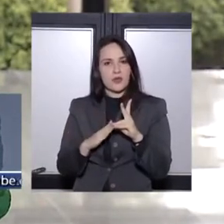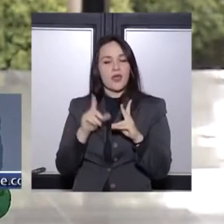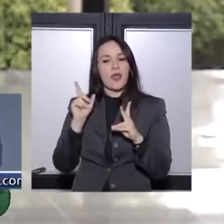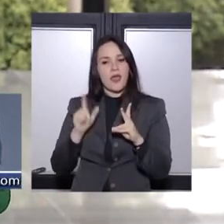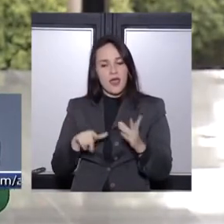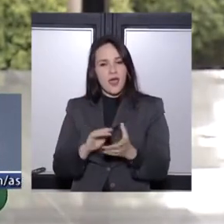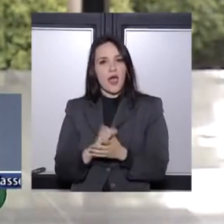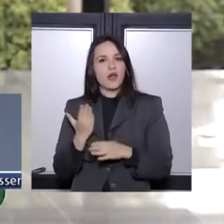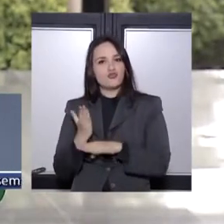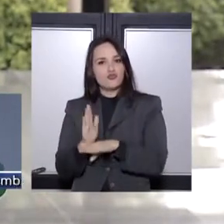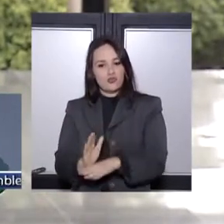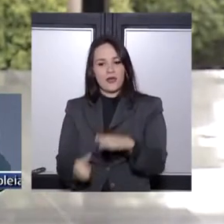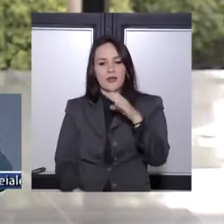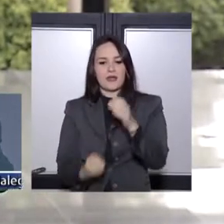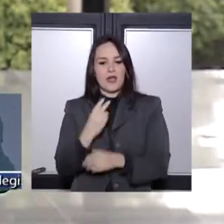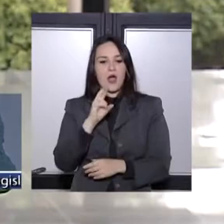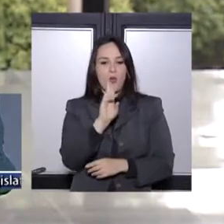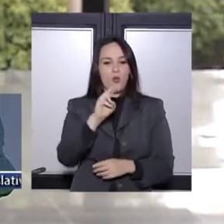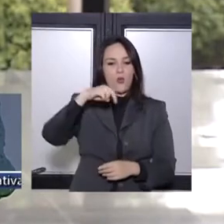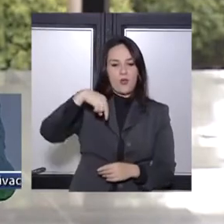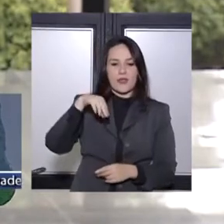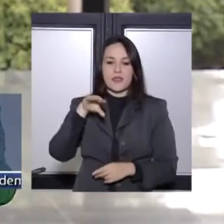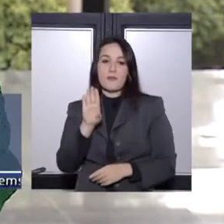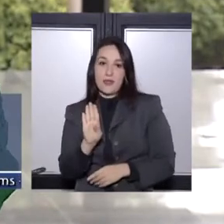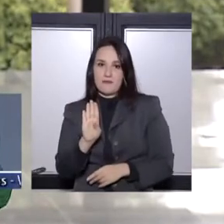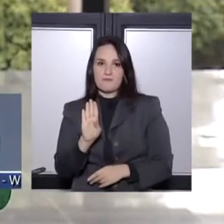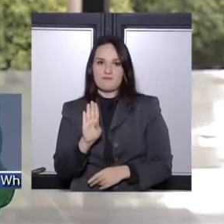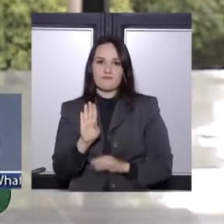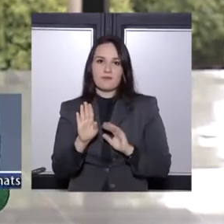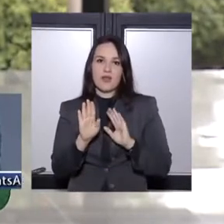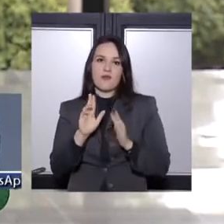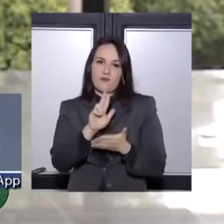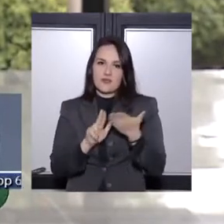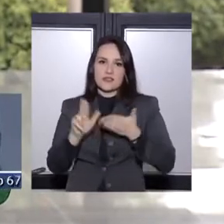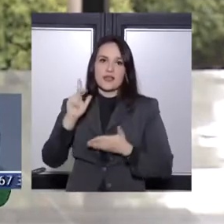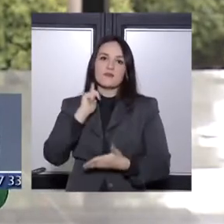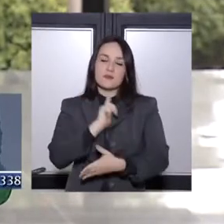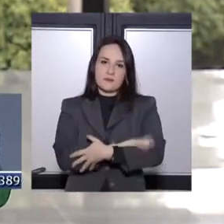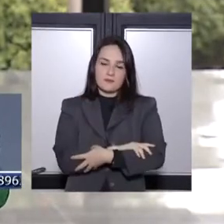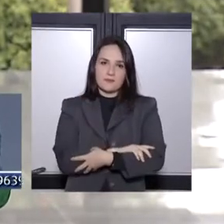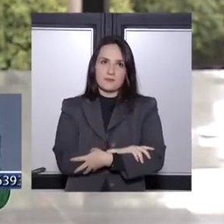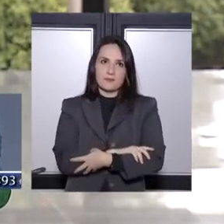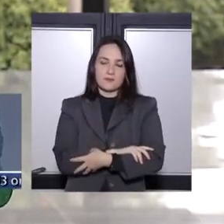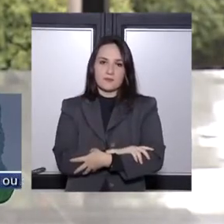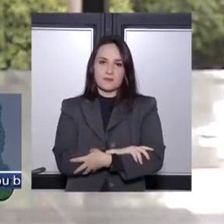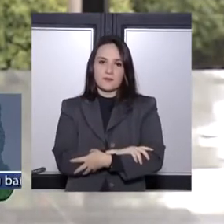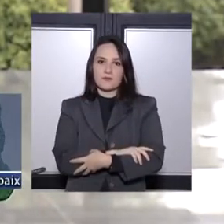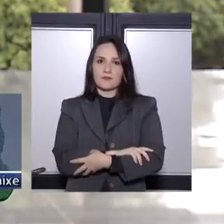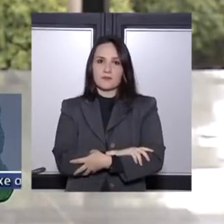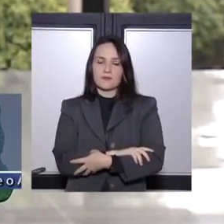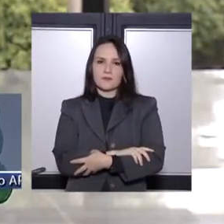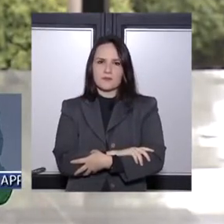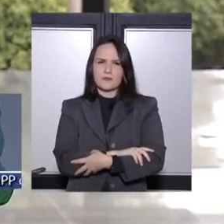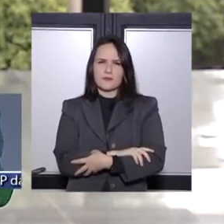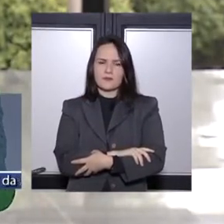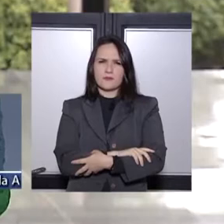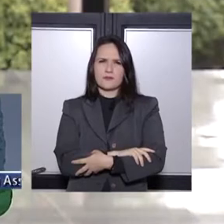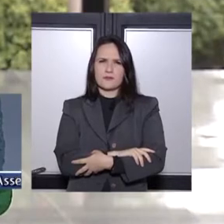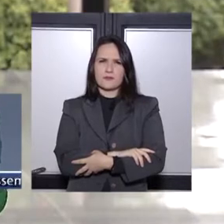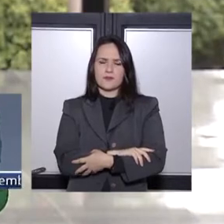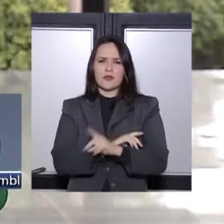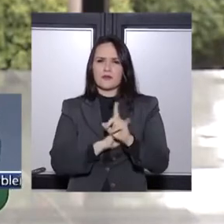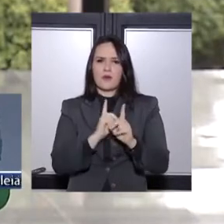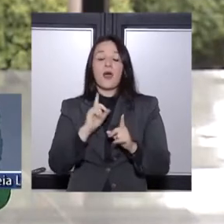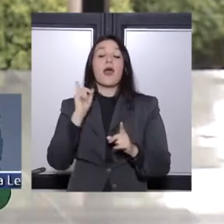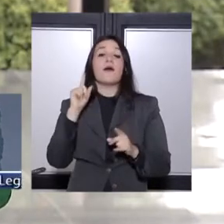em 62. E, por conta desse trabalho, ele é muito bem visto. Foi ministro-chefe